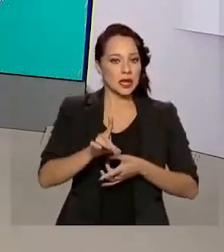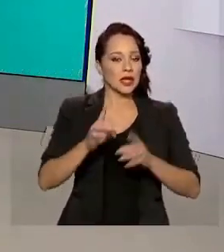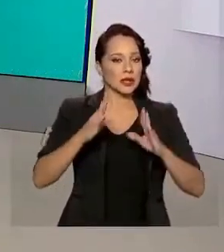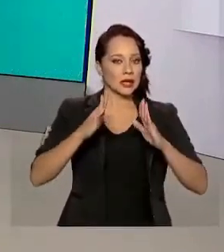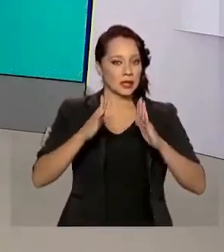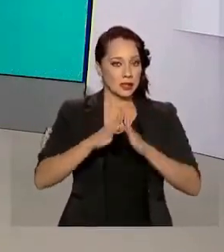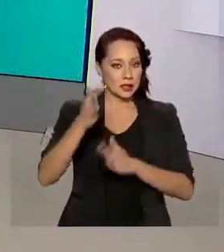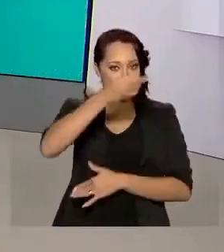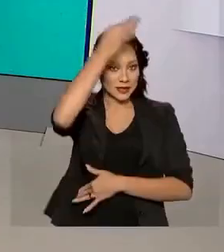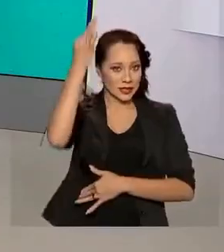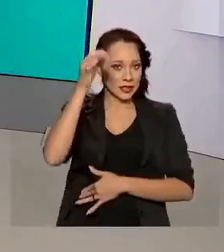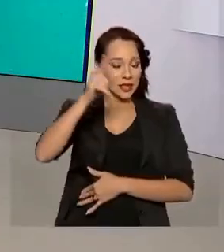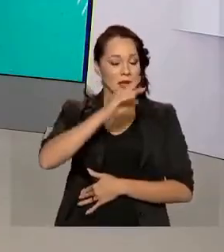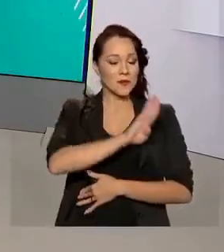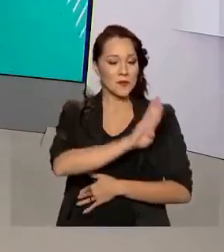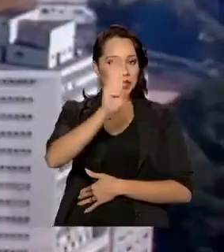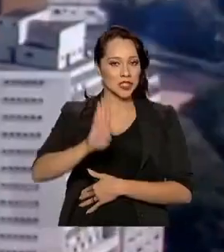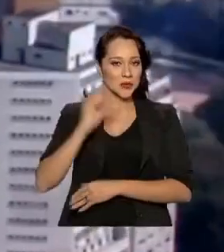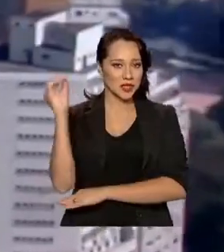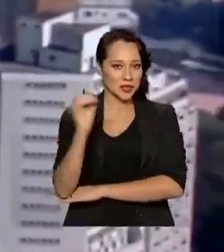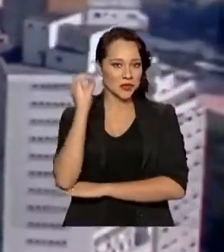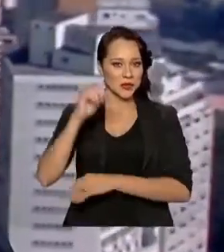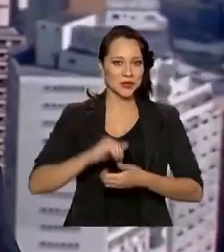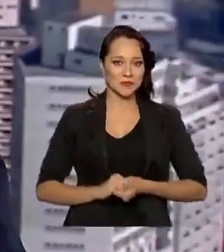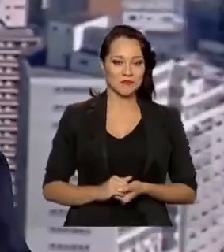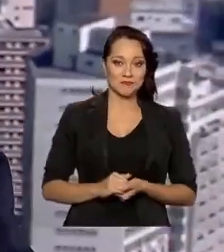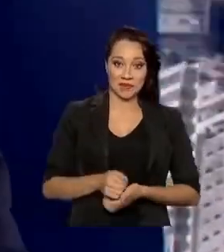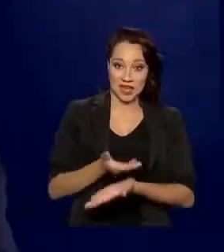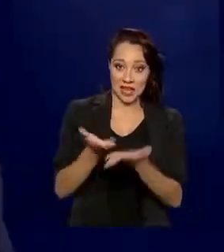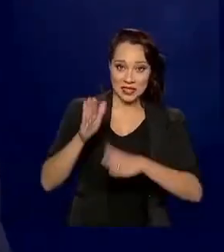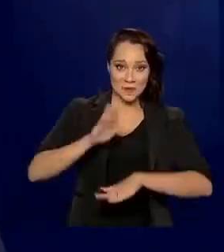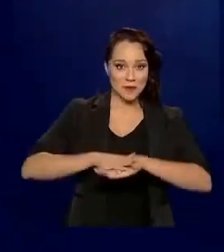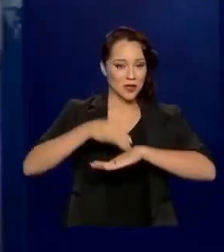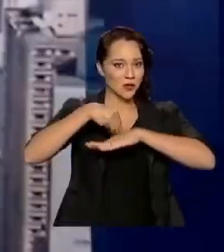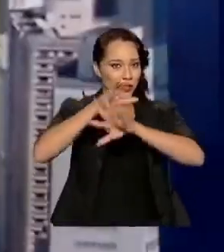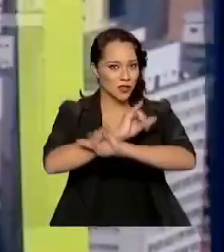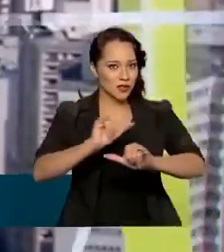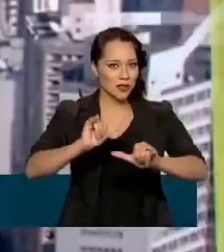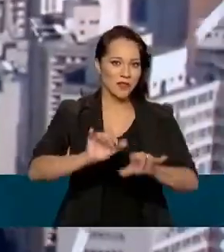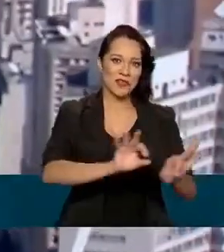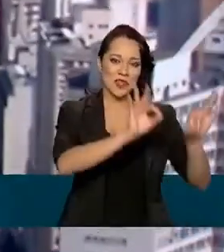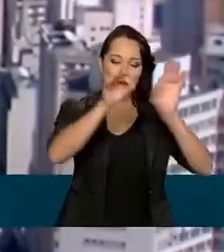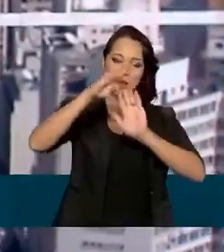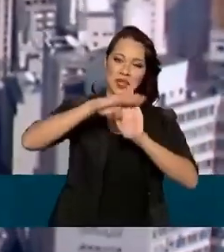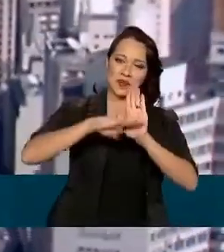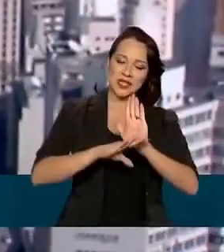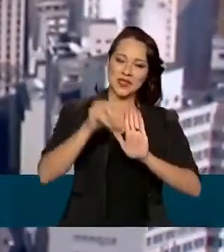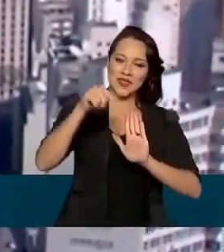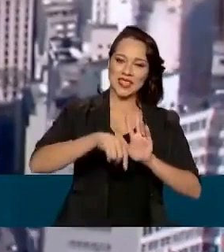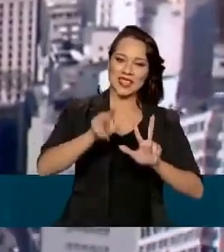Bagé, no Rio Grande do Sul. Essa e outras notícias você confere ao longo da nossa